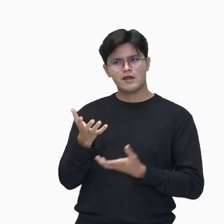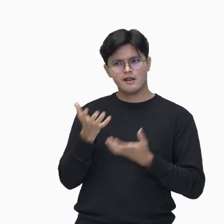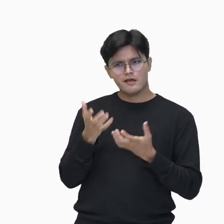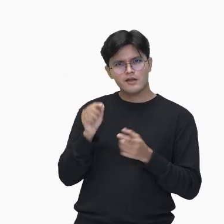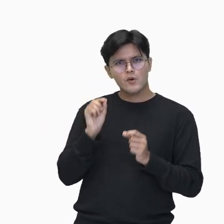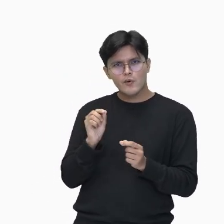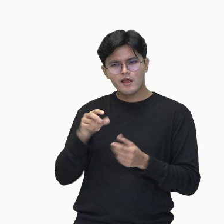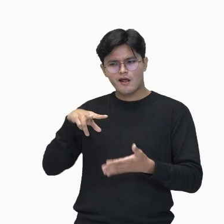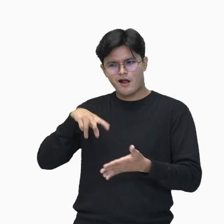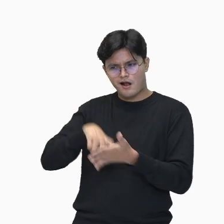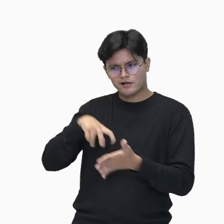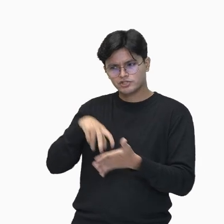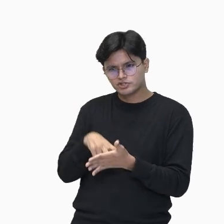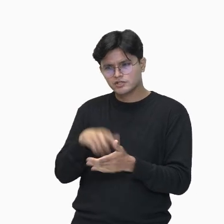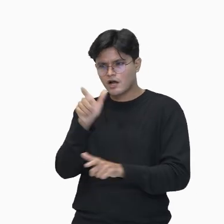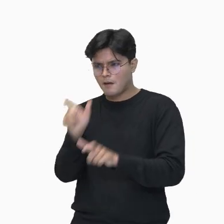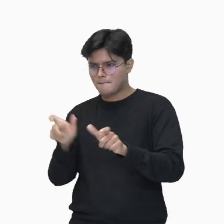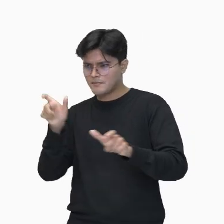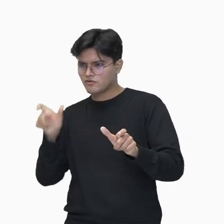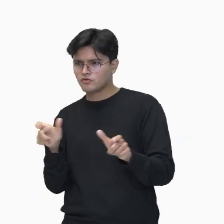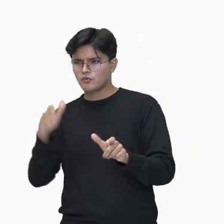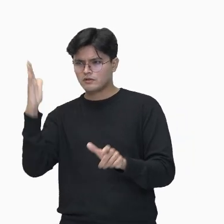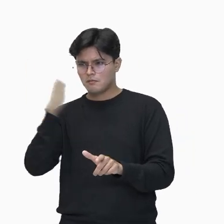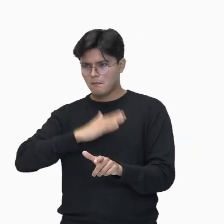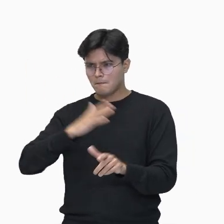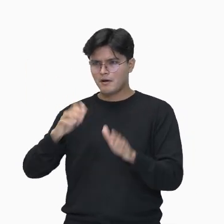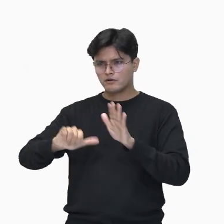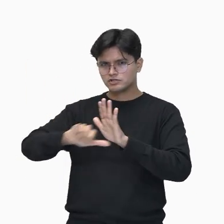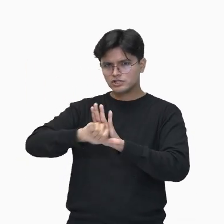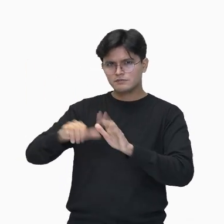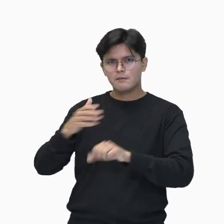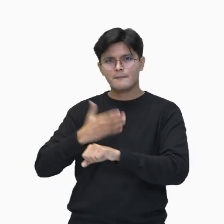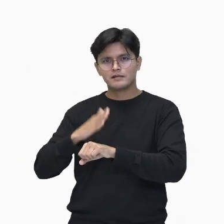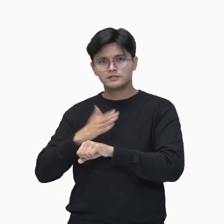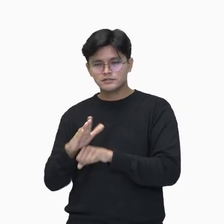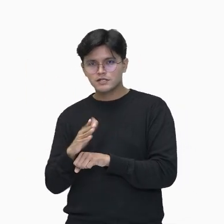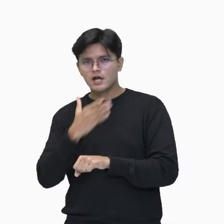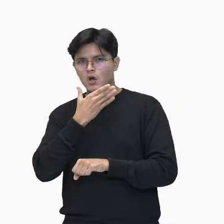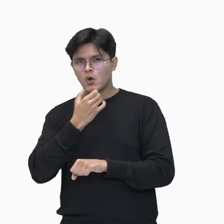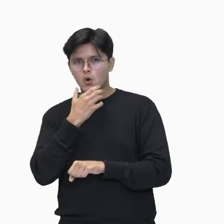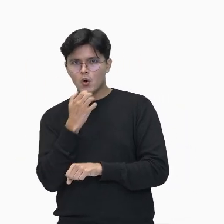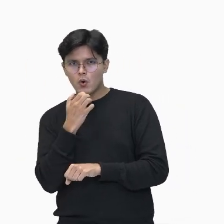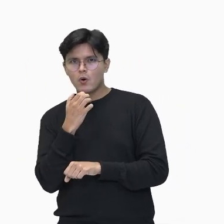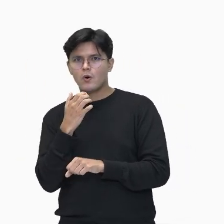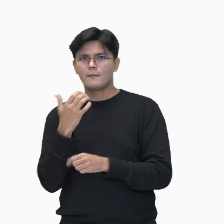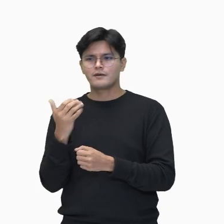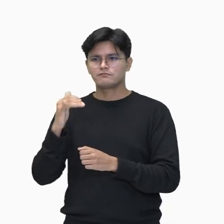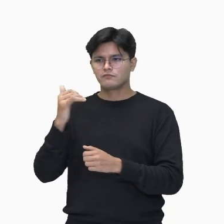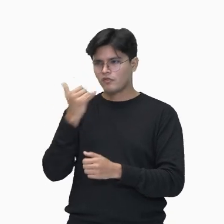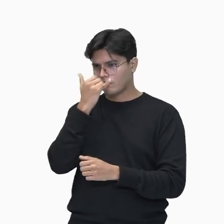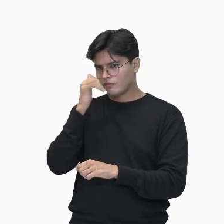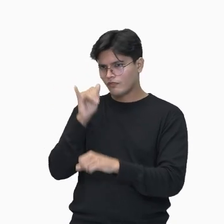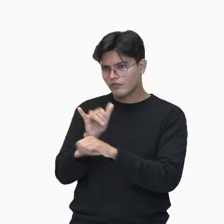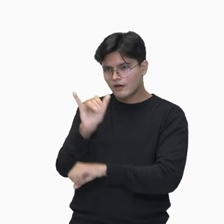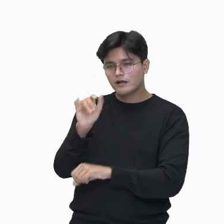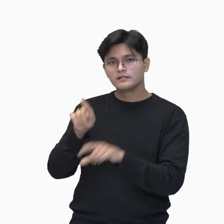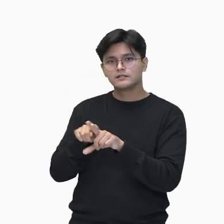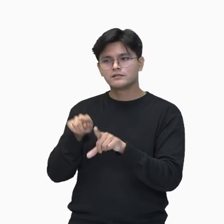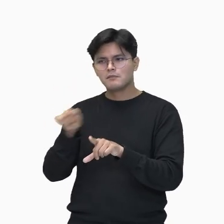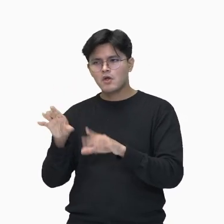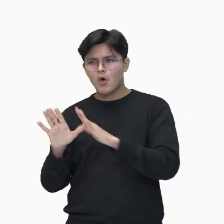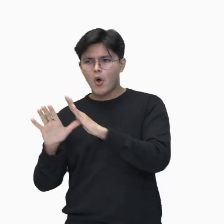coisas erradas homens infiéis né pessoas que roubavam matavam tudo isso